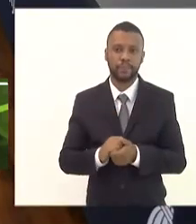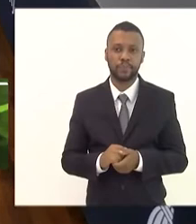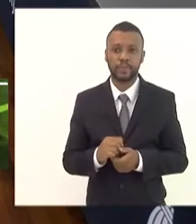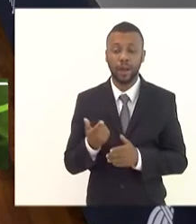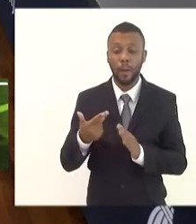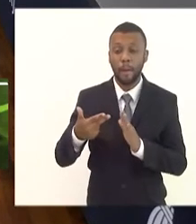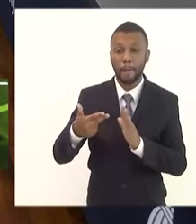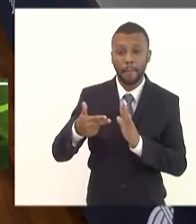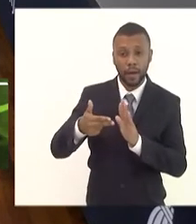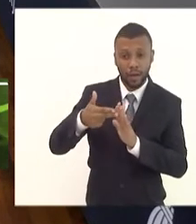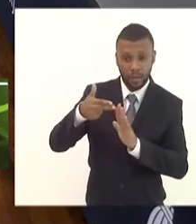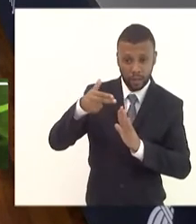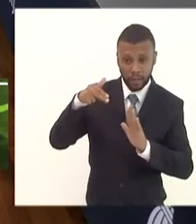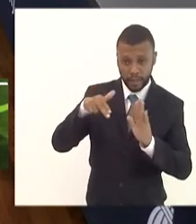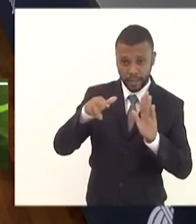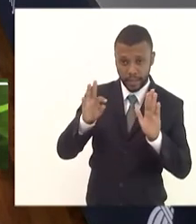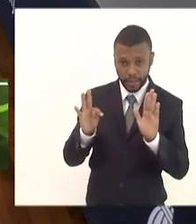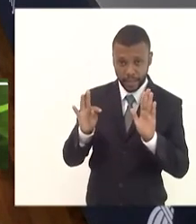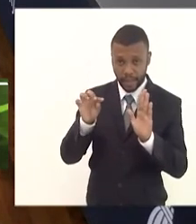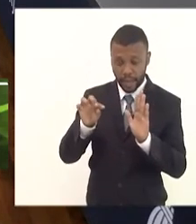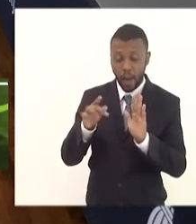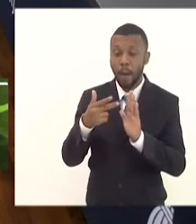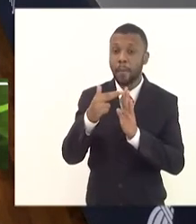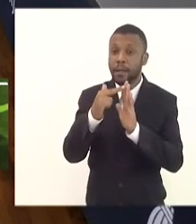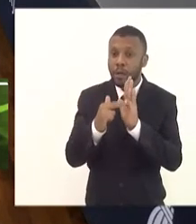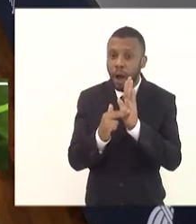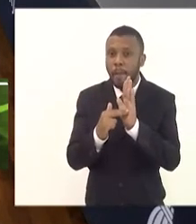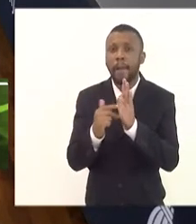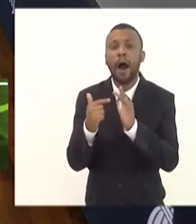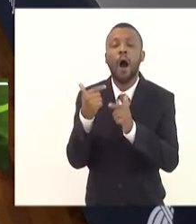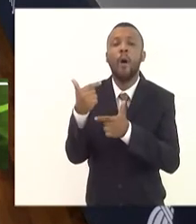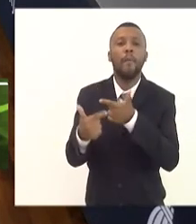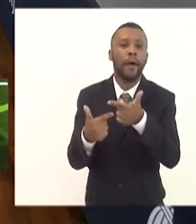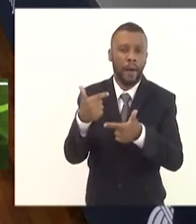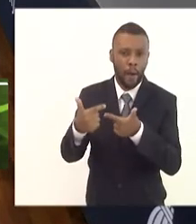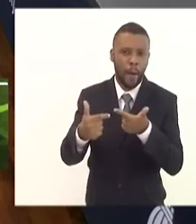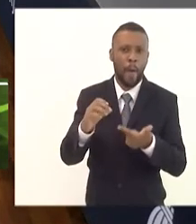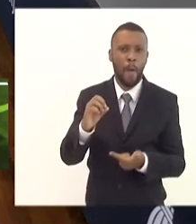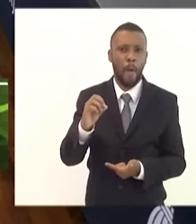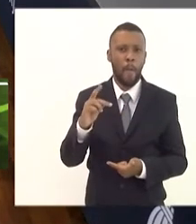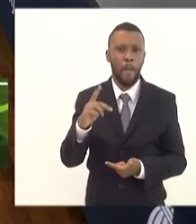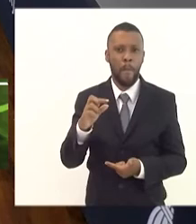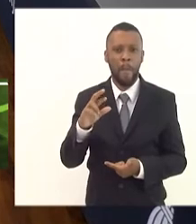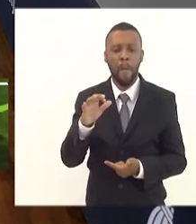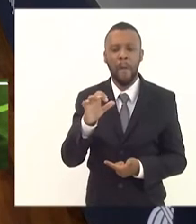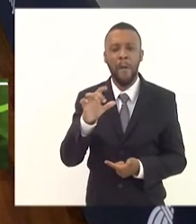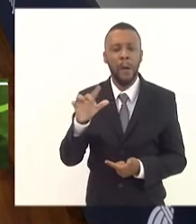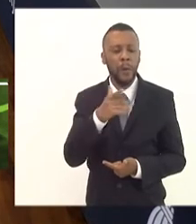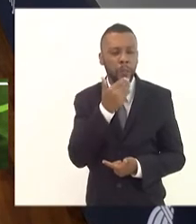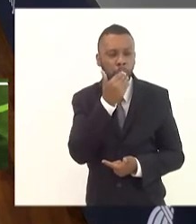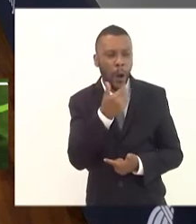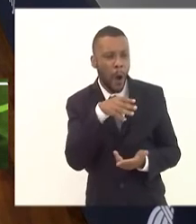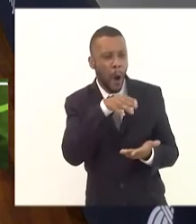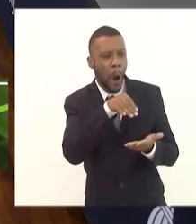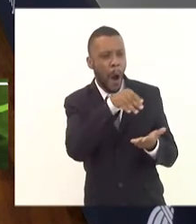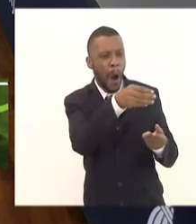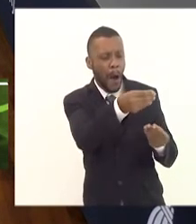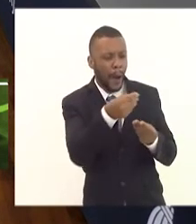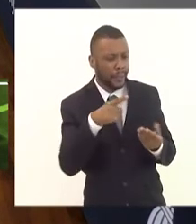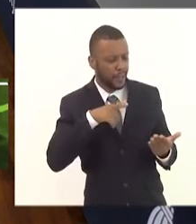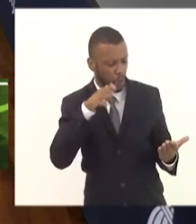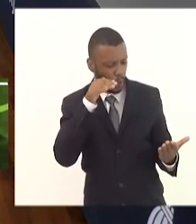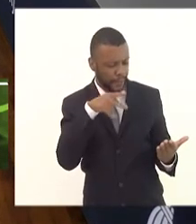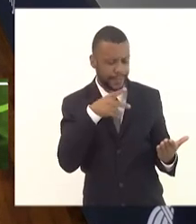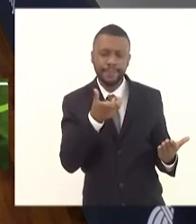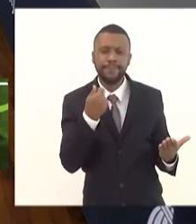norma técnica? Norma operacional. Então, vamos pedir cópia dessa norma operacional. Temos curiosidade de